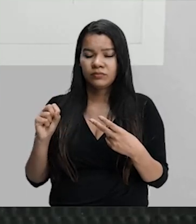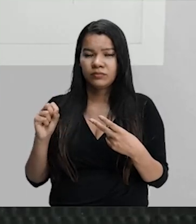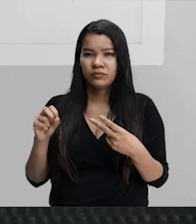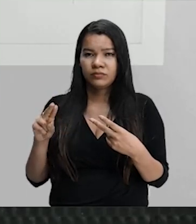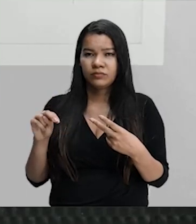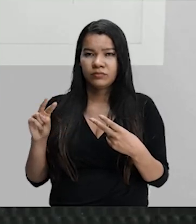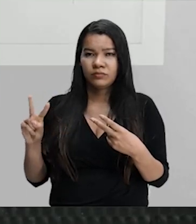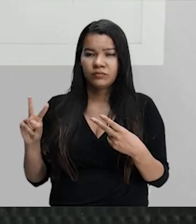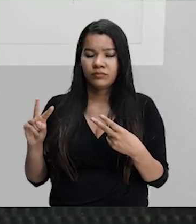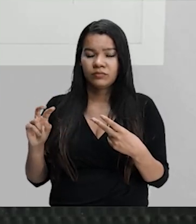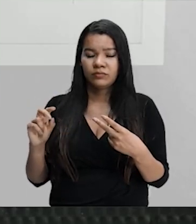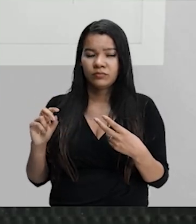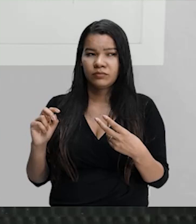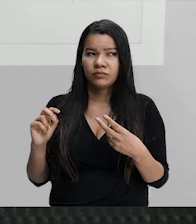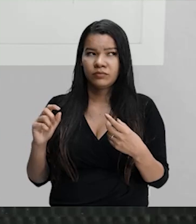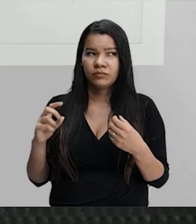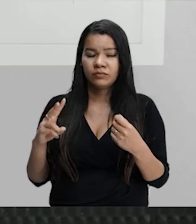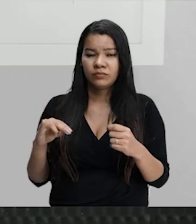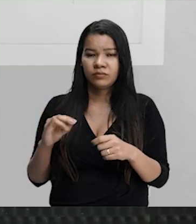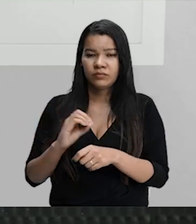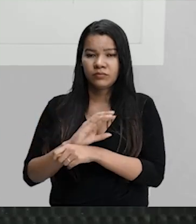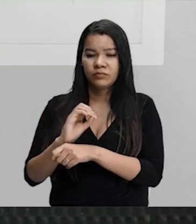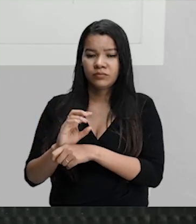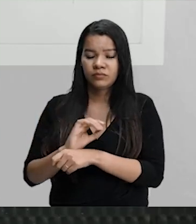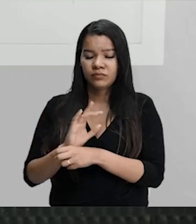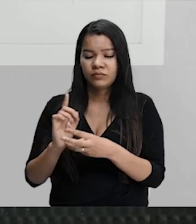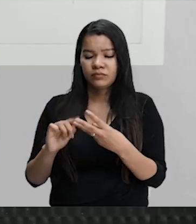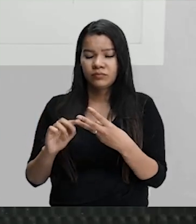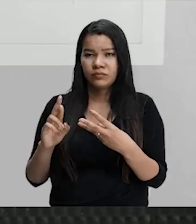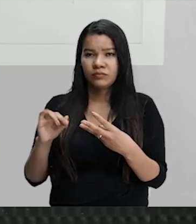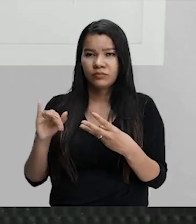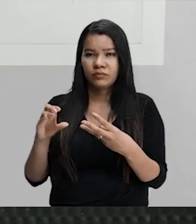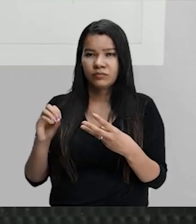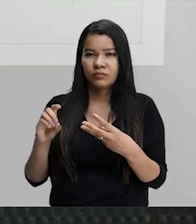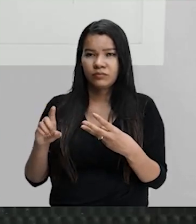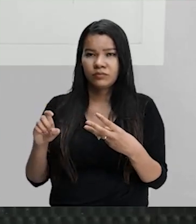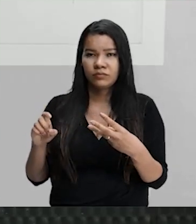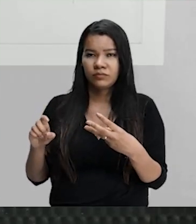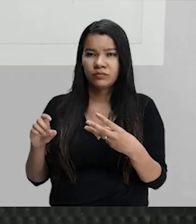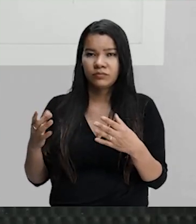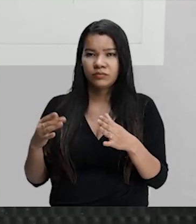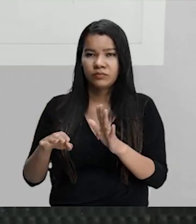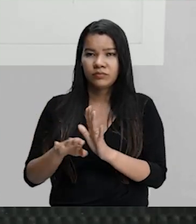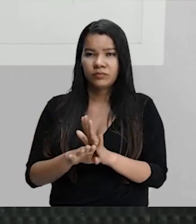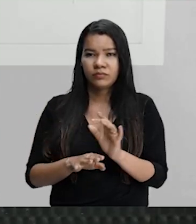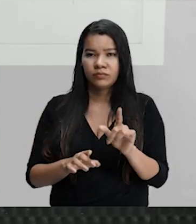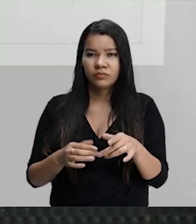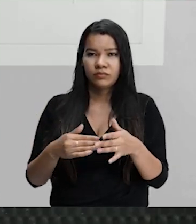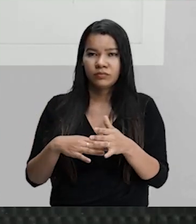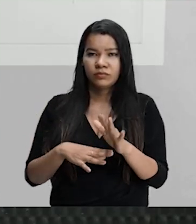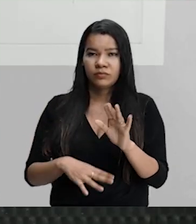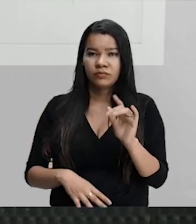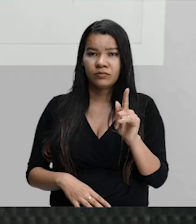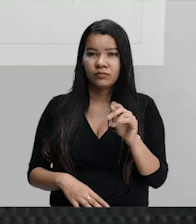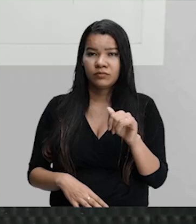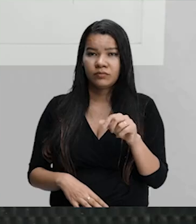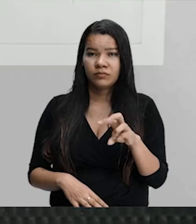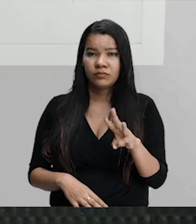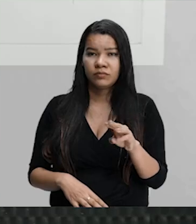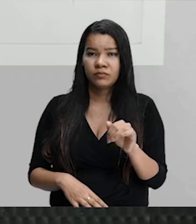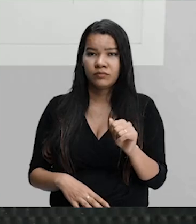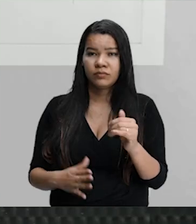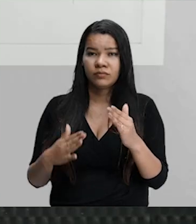radiações eletromagnéticas. Né? Ele vai emitir o raio-x e ele chega lá nos raios gama. O raio gama, não é o último